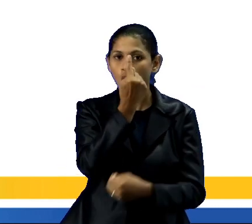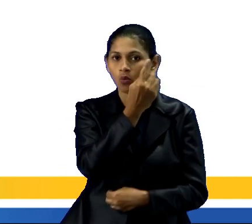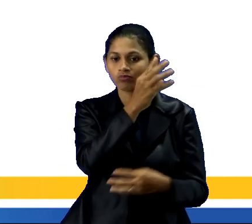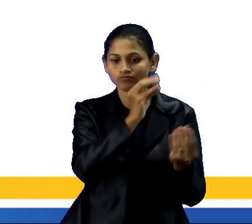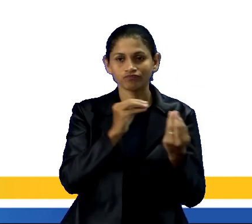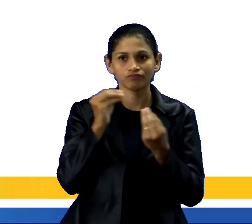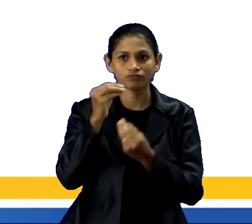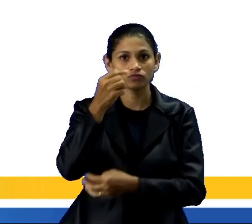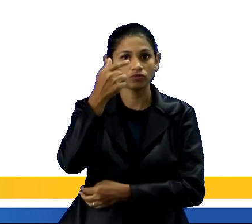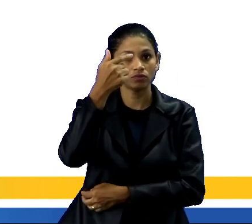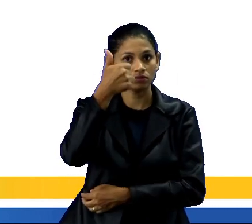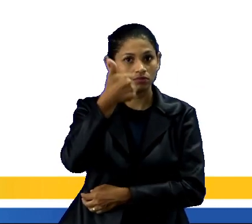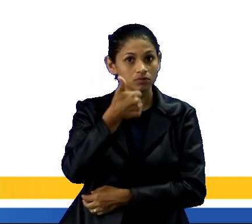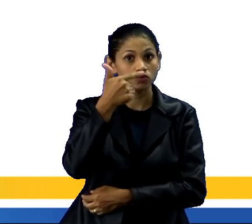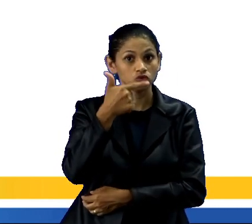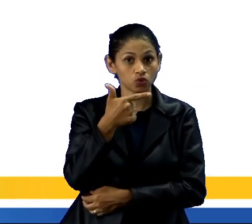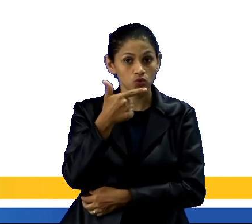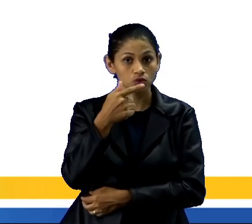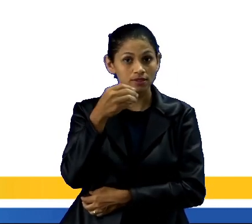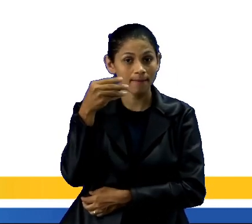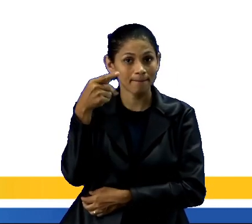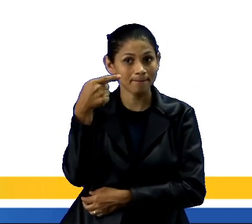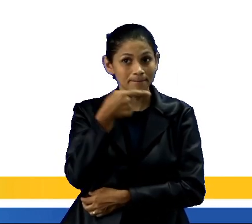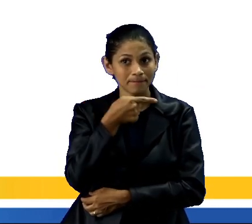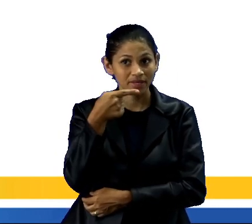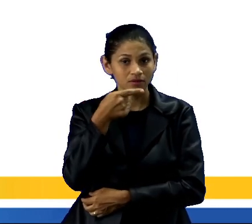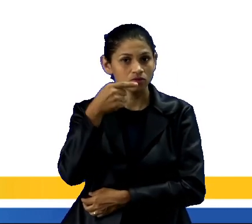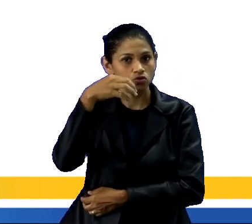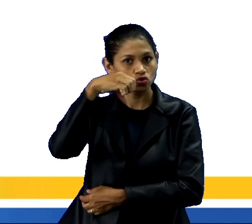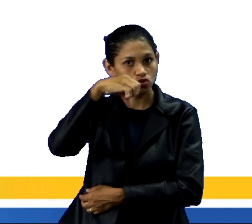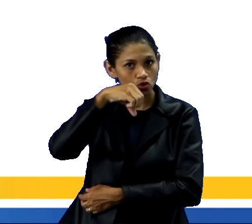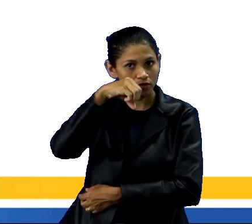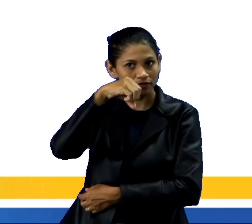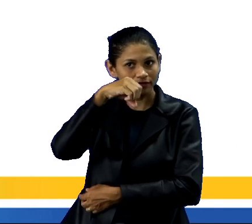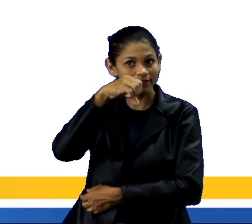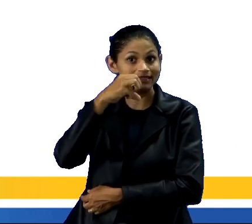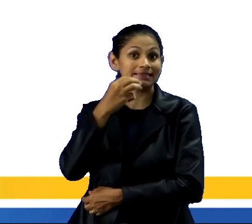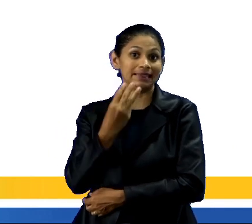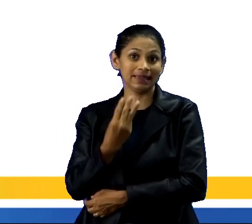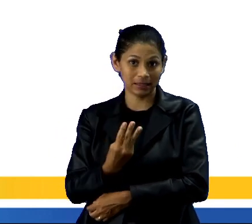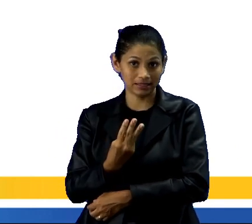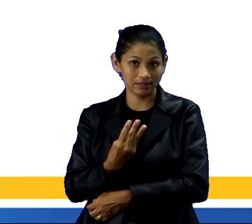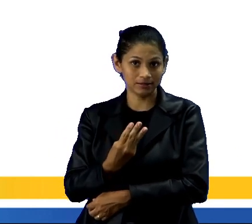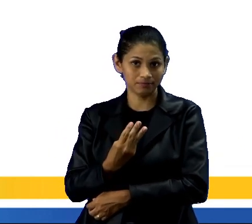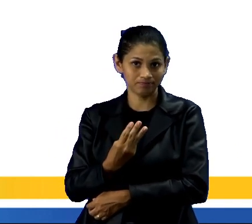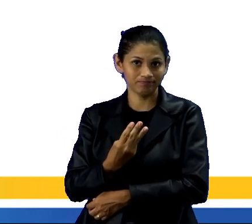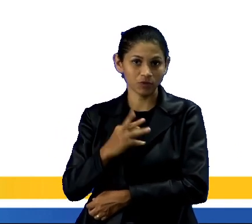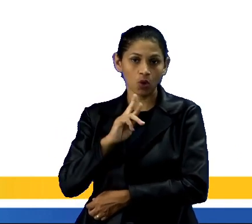12 menos 9, 3. Então, o resultado dessa subtração é